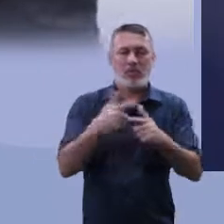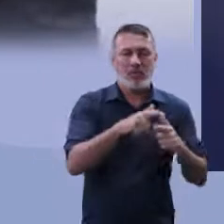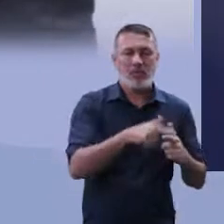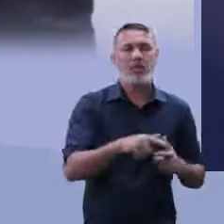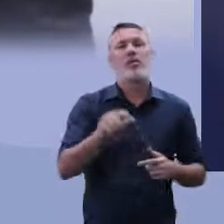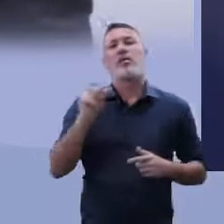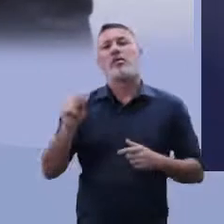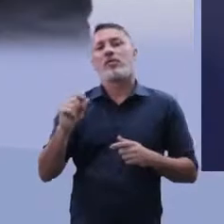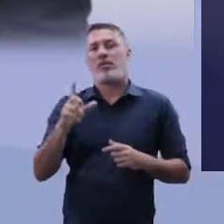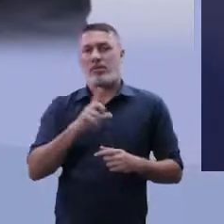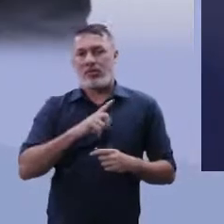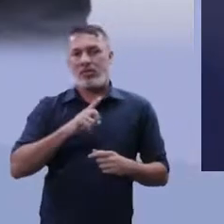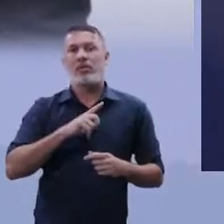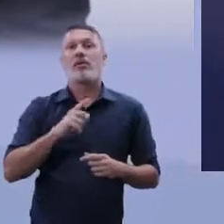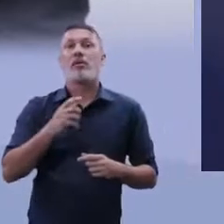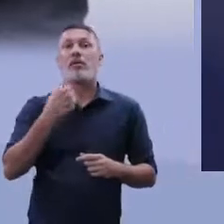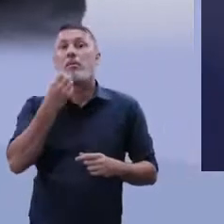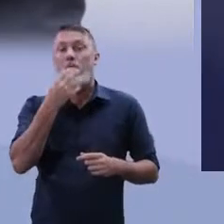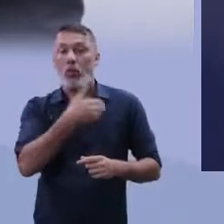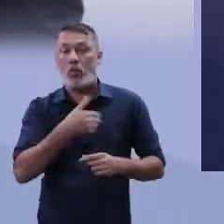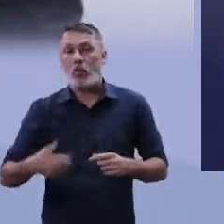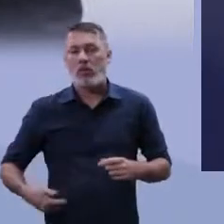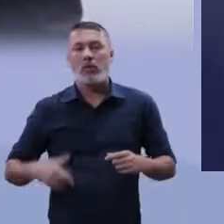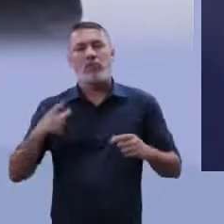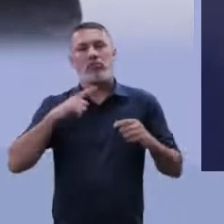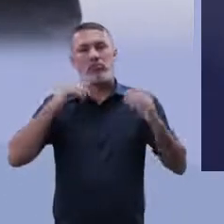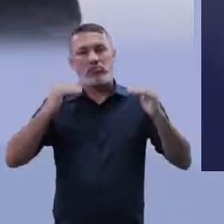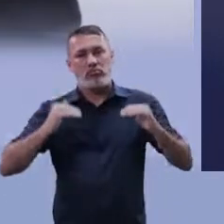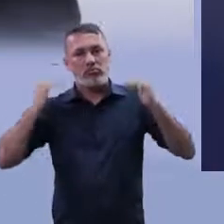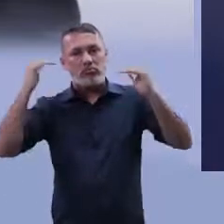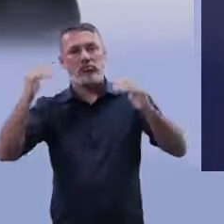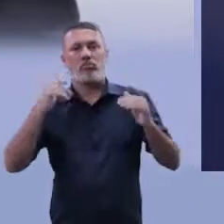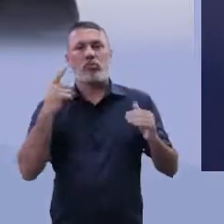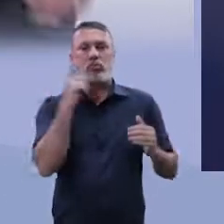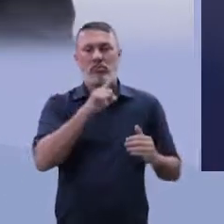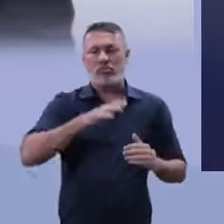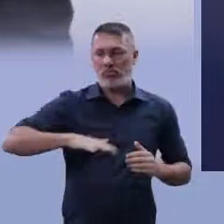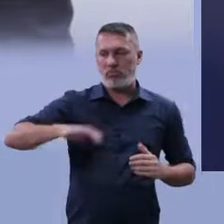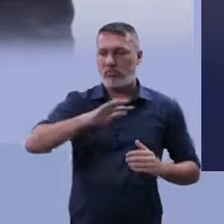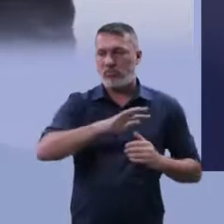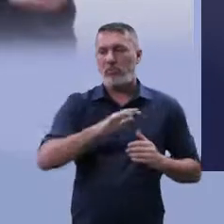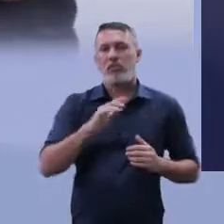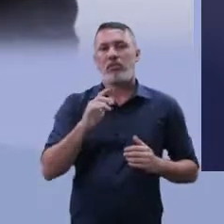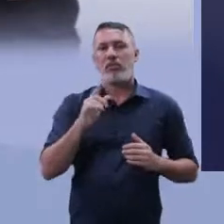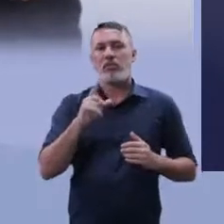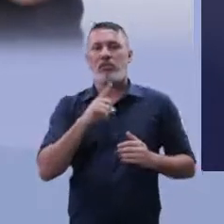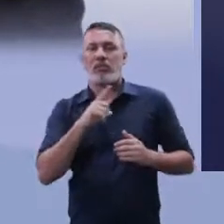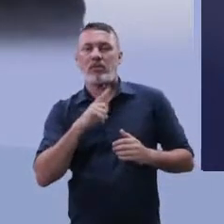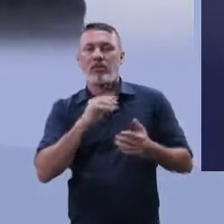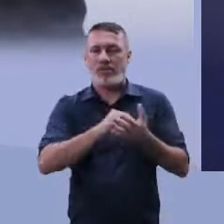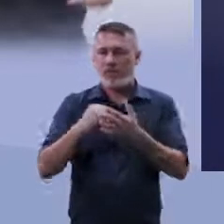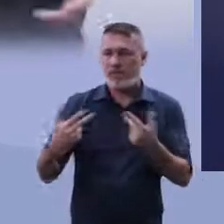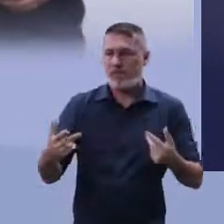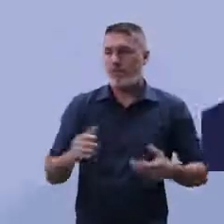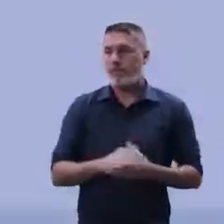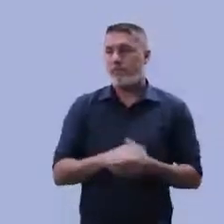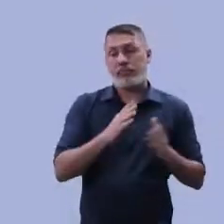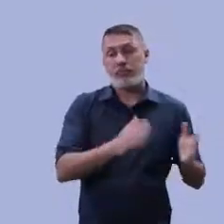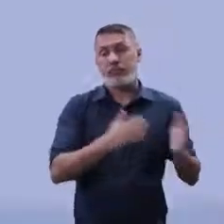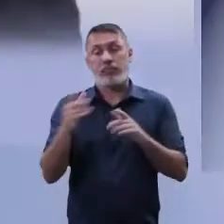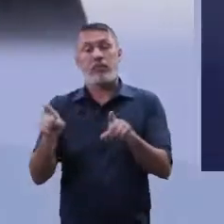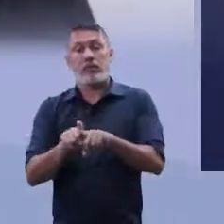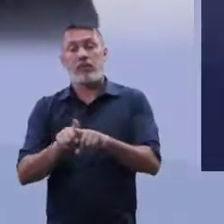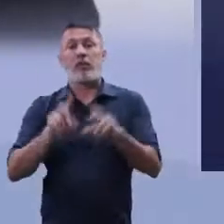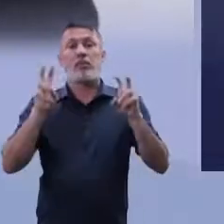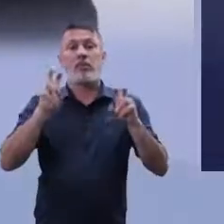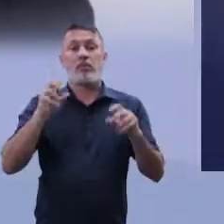diante dos problemas que o bom governante se sobressai, diante dos grandes desafios dessa imprevisibilidade. E